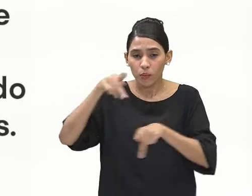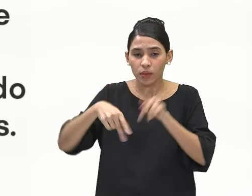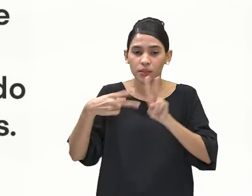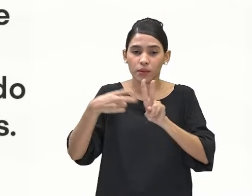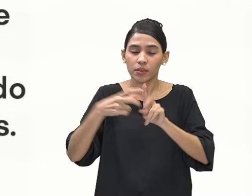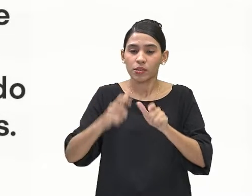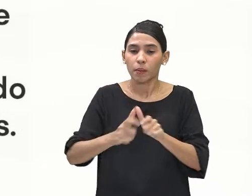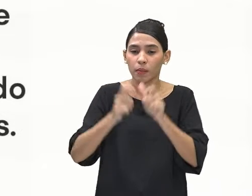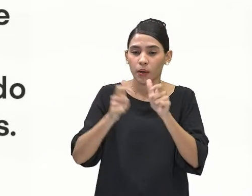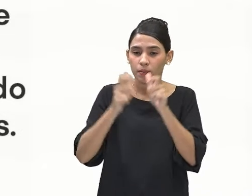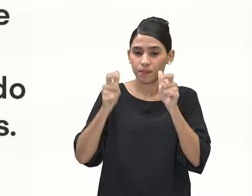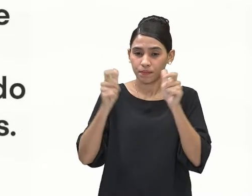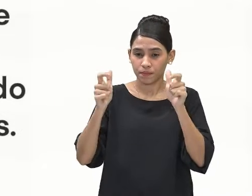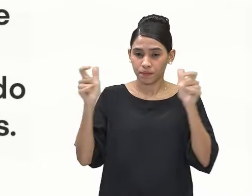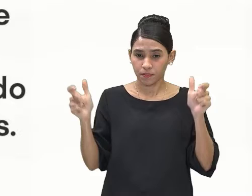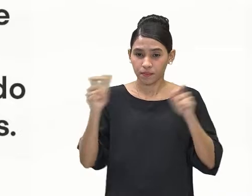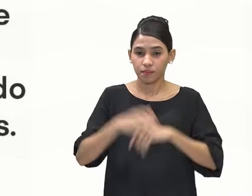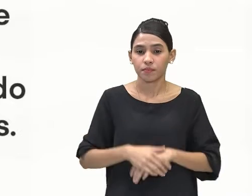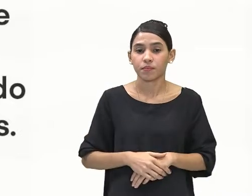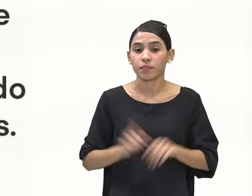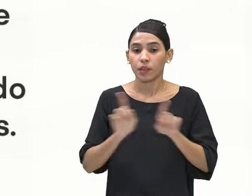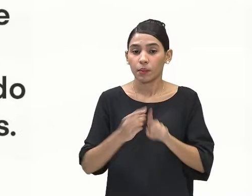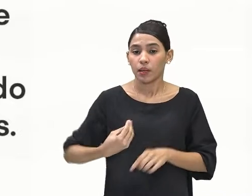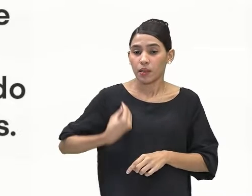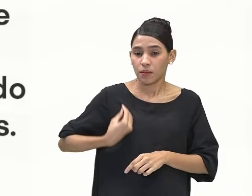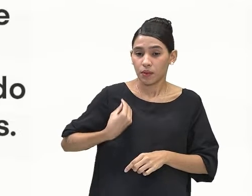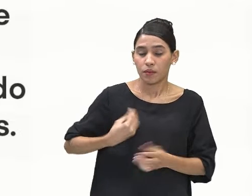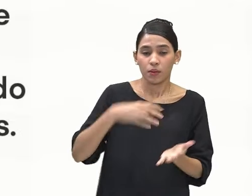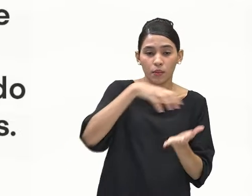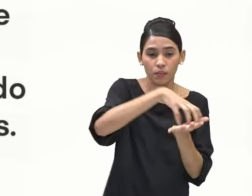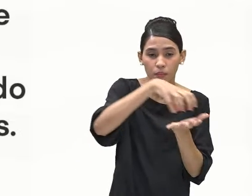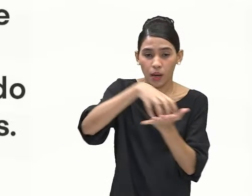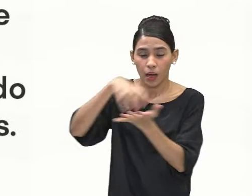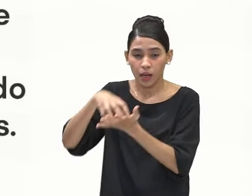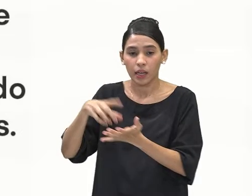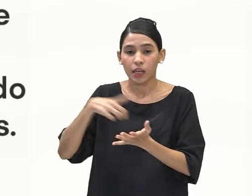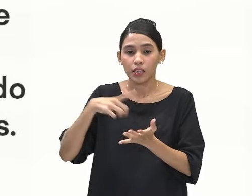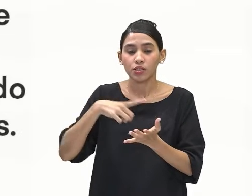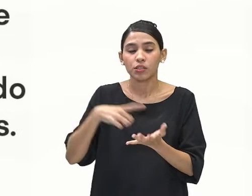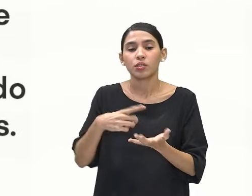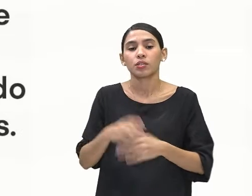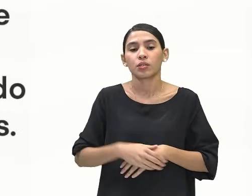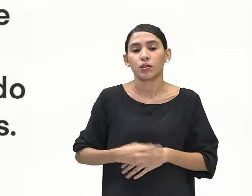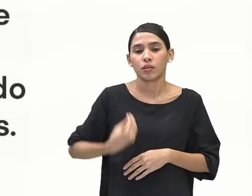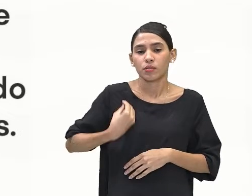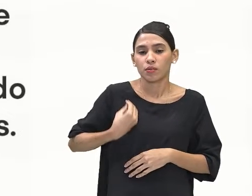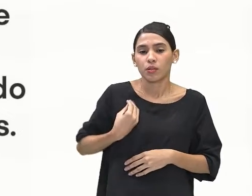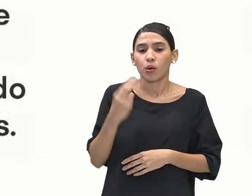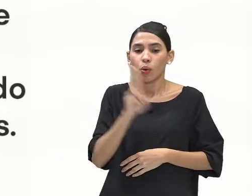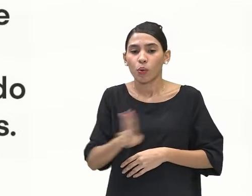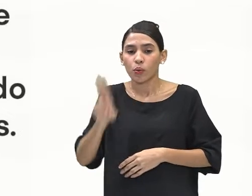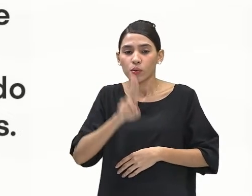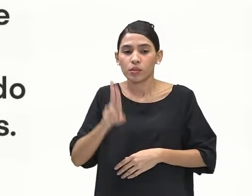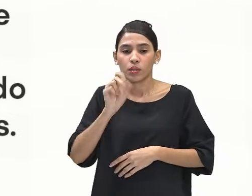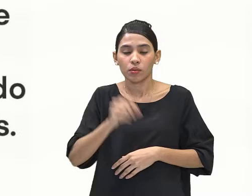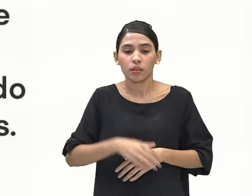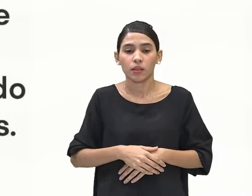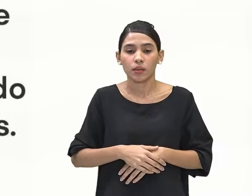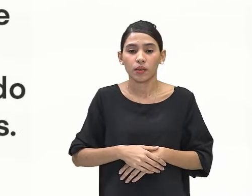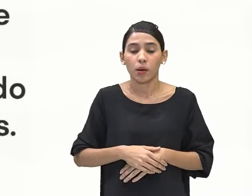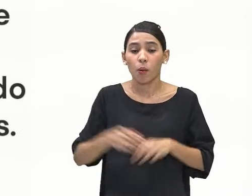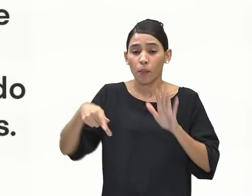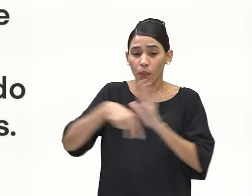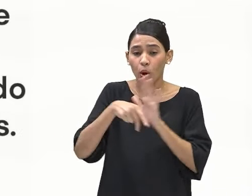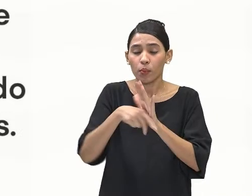vem crescendo novamente. Viviam em tribos e tinham um sistema de sobrevivência baseado na utilização do que era provido